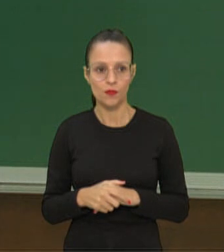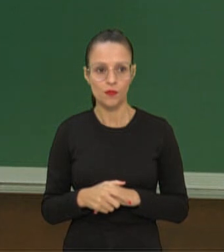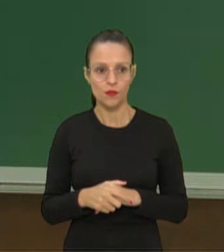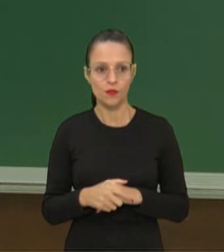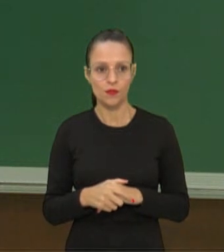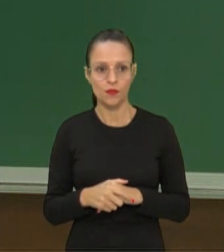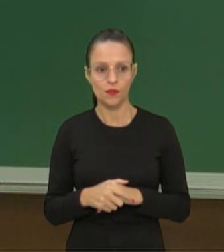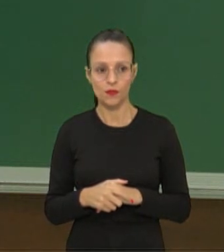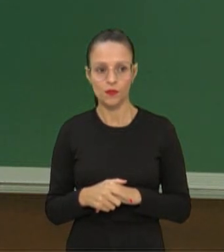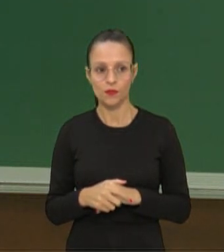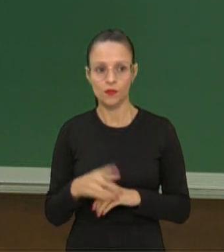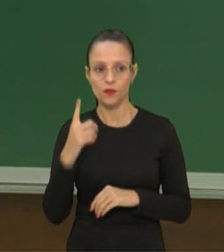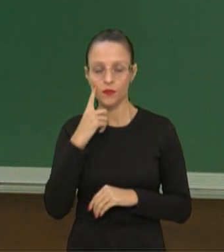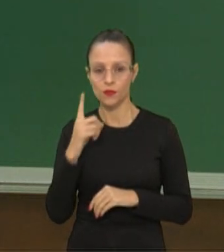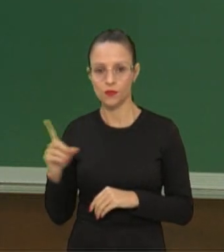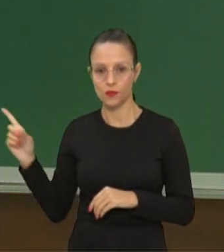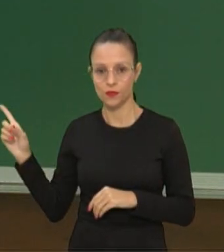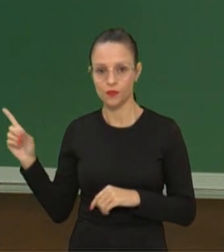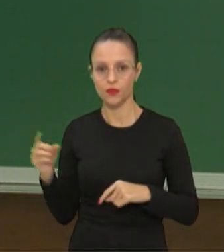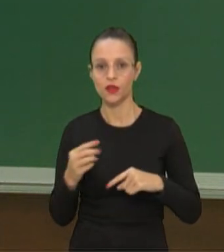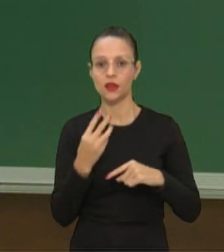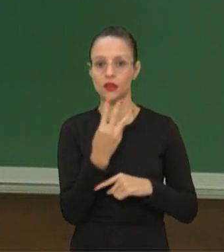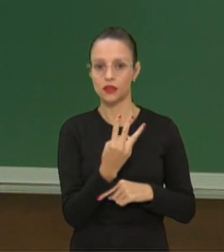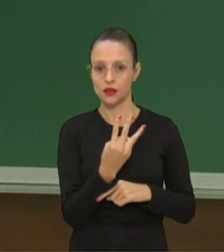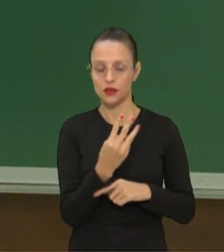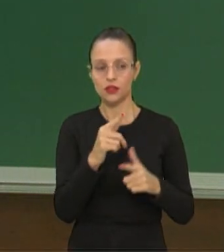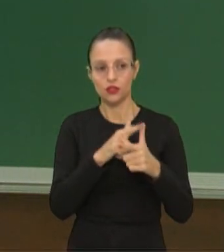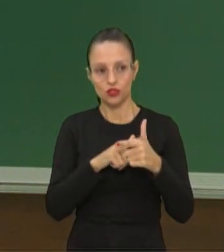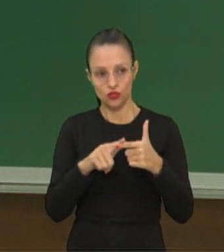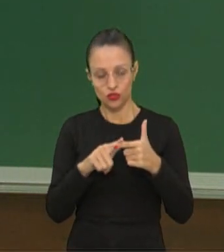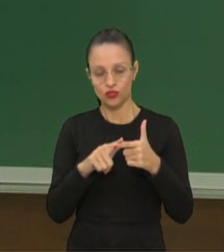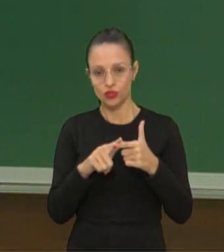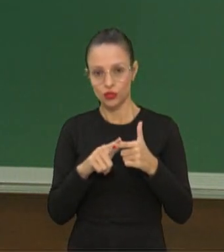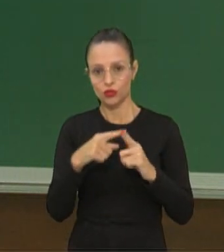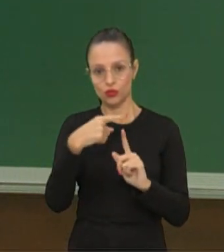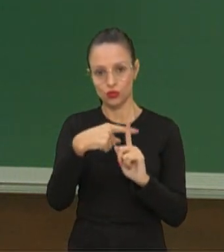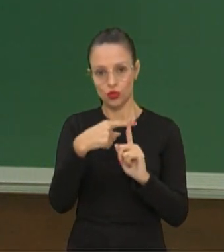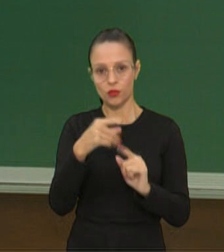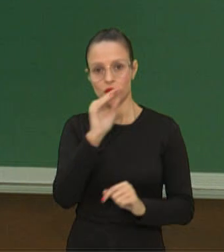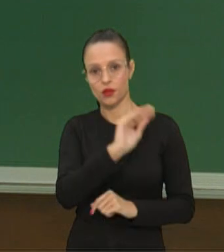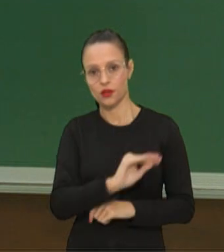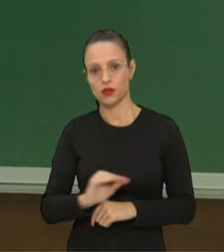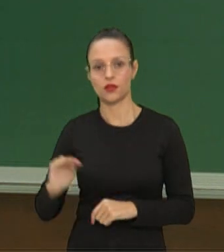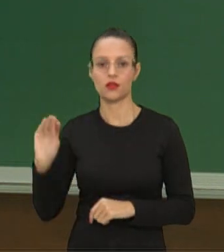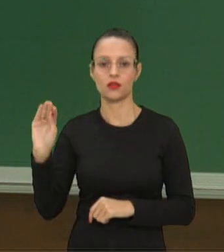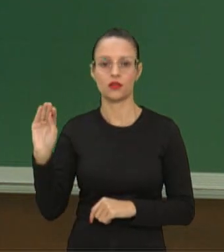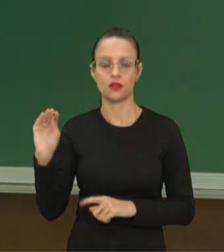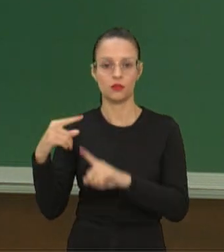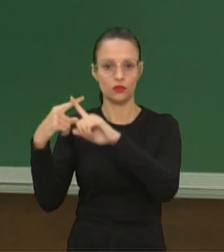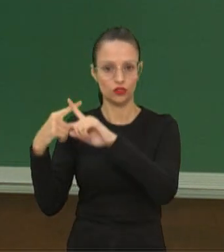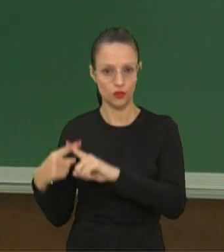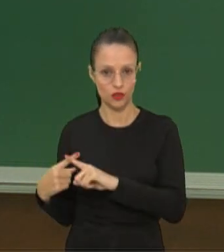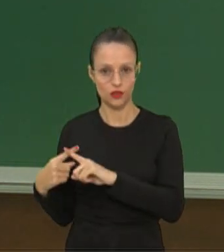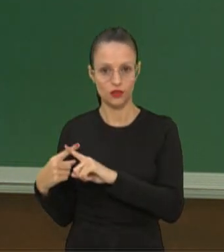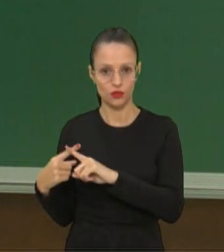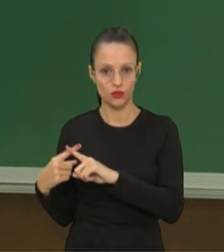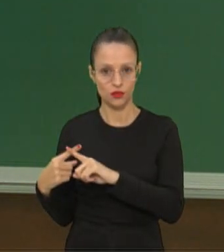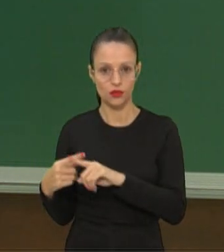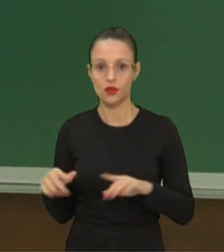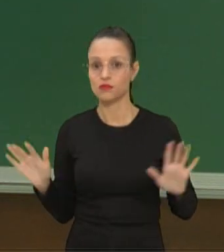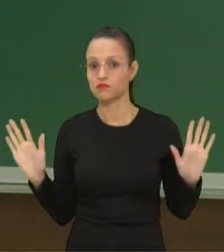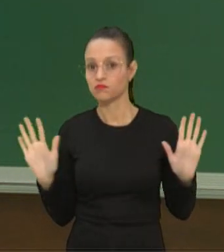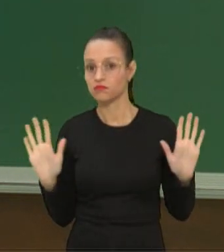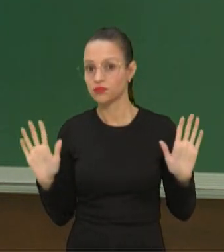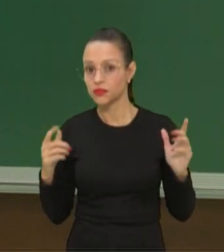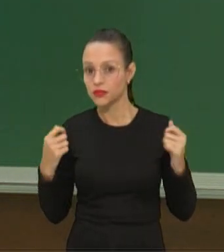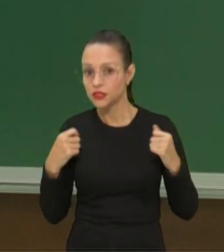Ó, o 3 está dividindo essa soma, ele vai passar para o outro lado multiplicando. Eu não poderia